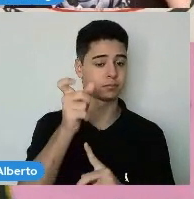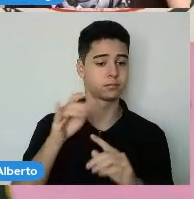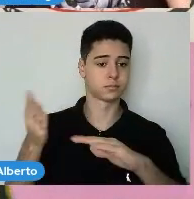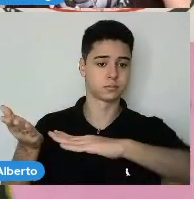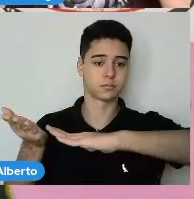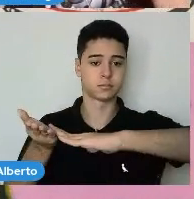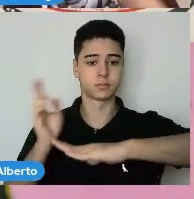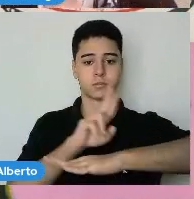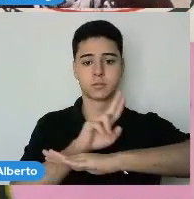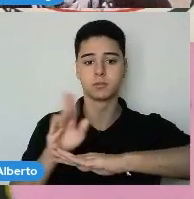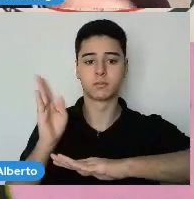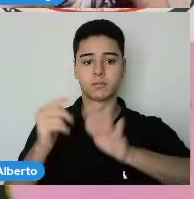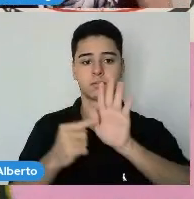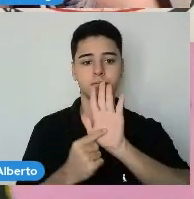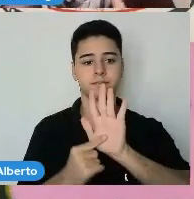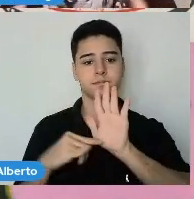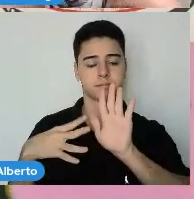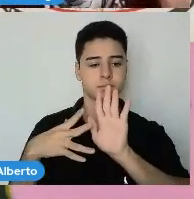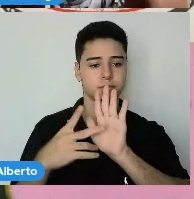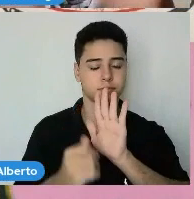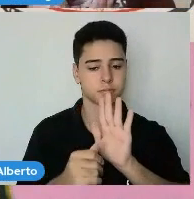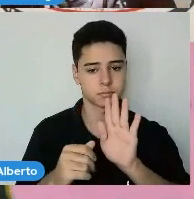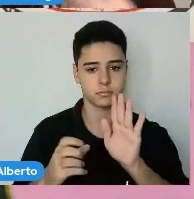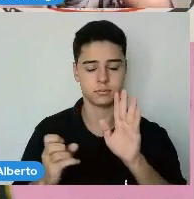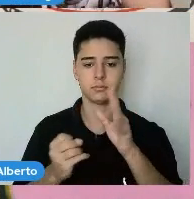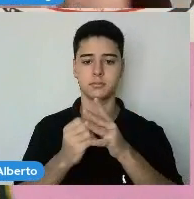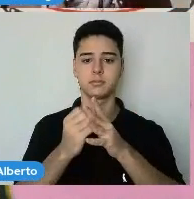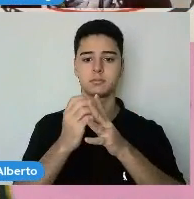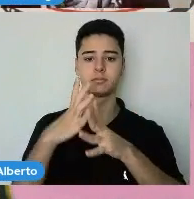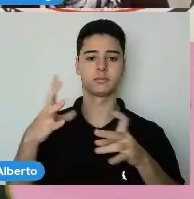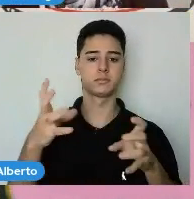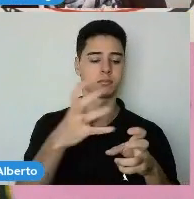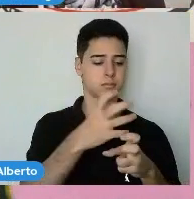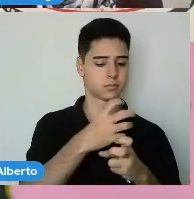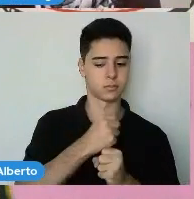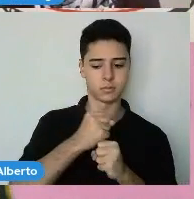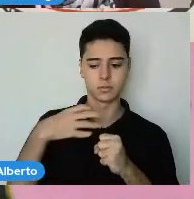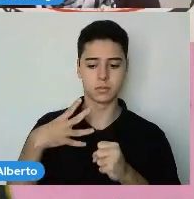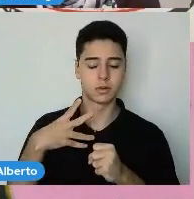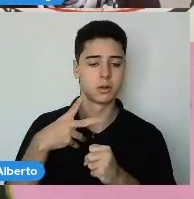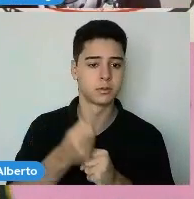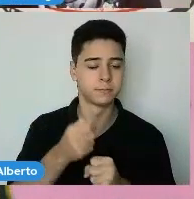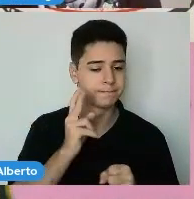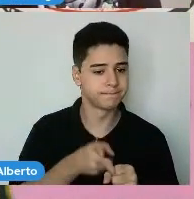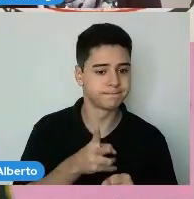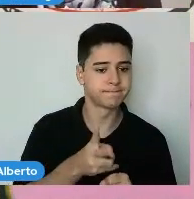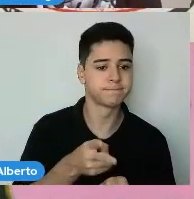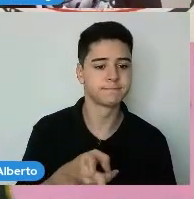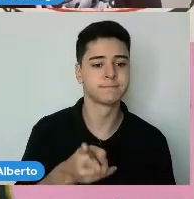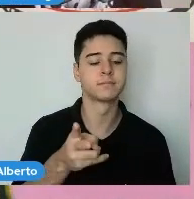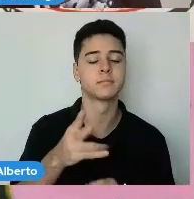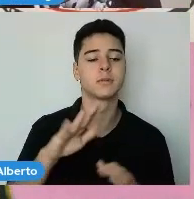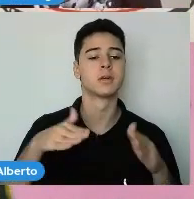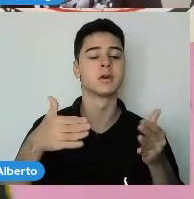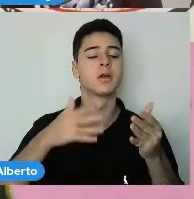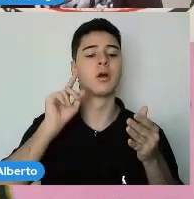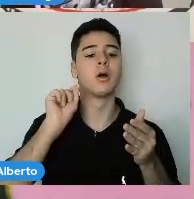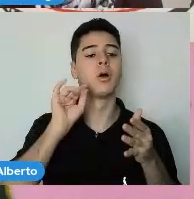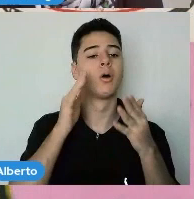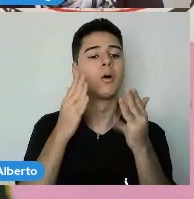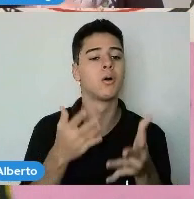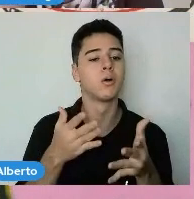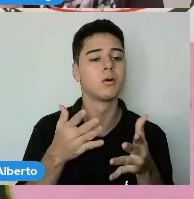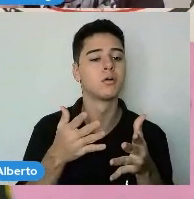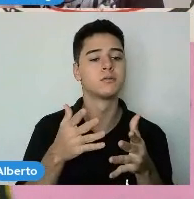próprio nome já indica, ela se alimenta, né, dessas temáticas o tempo todo. E essas temáticas são